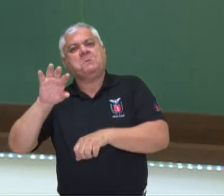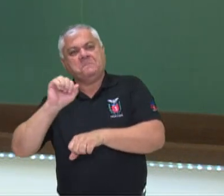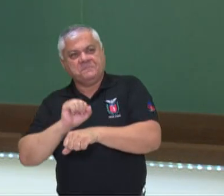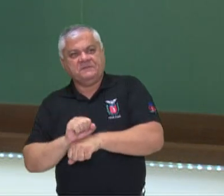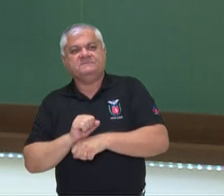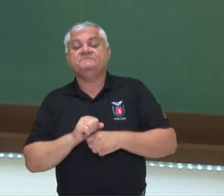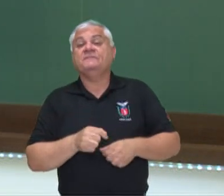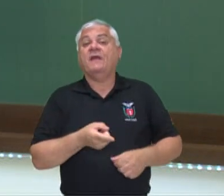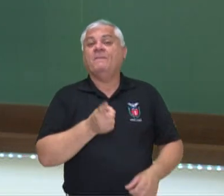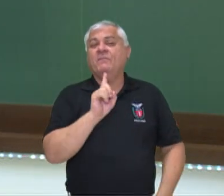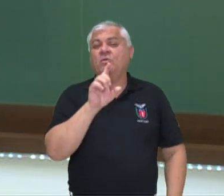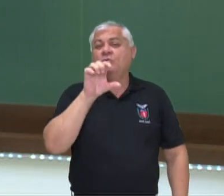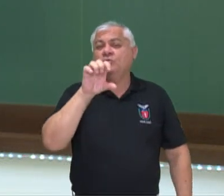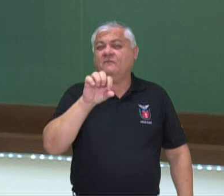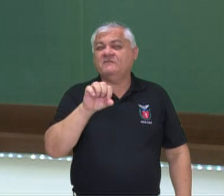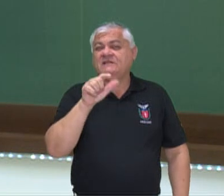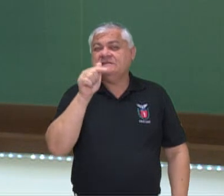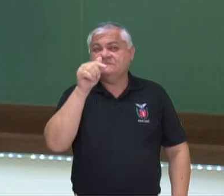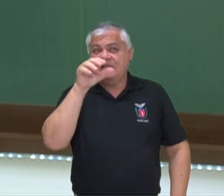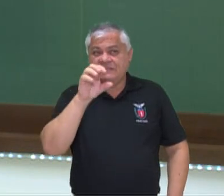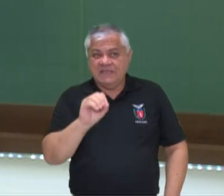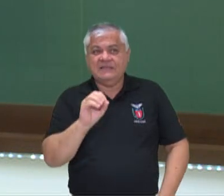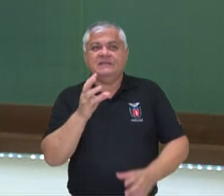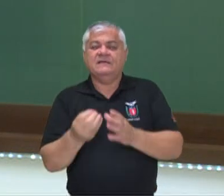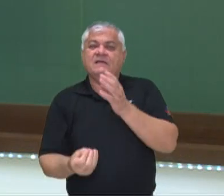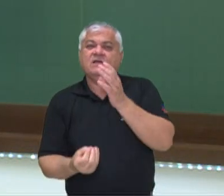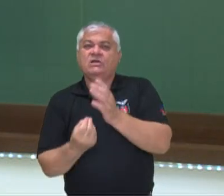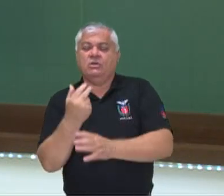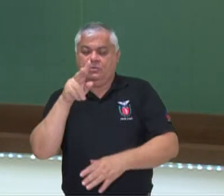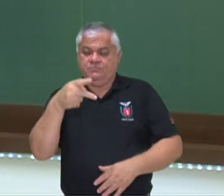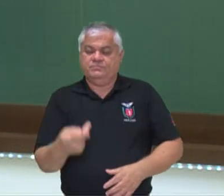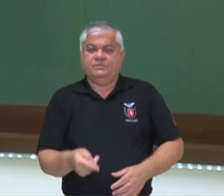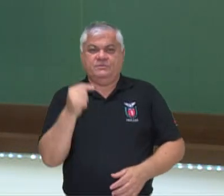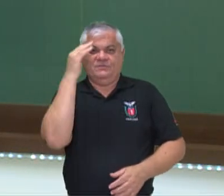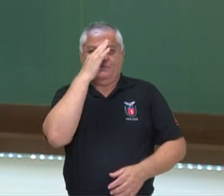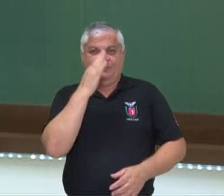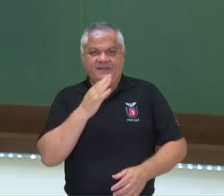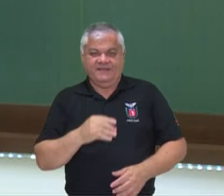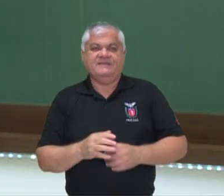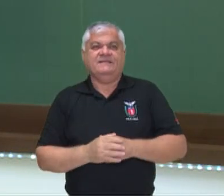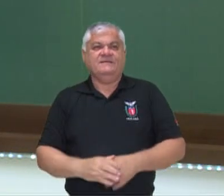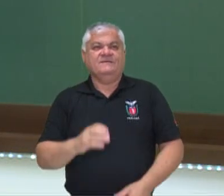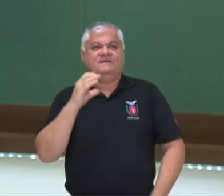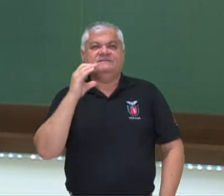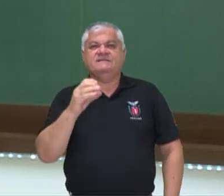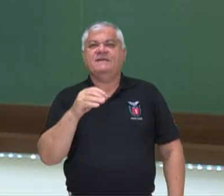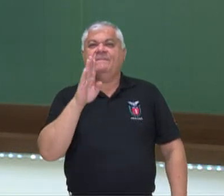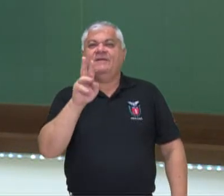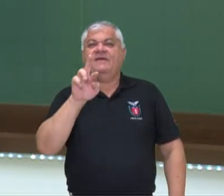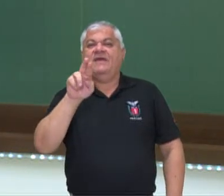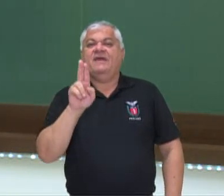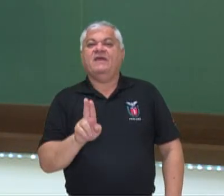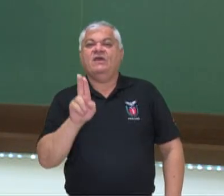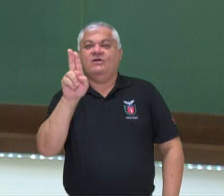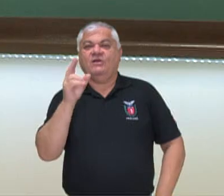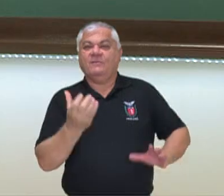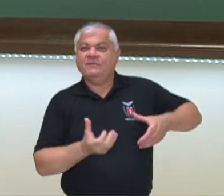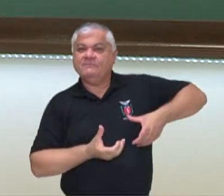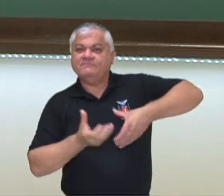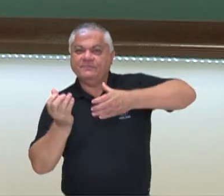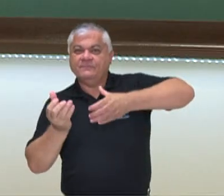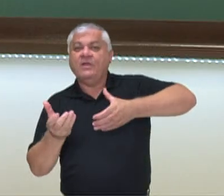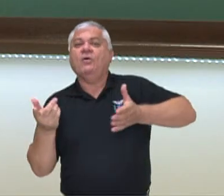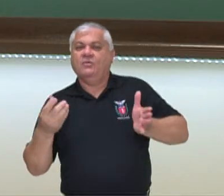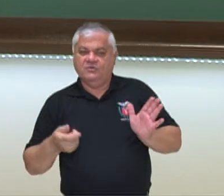em 1970 foi criado aqui no Brasil a Rugby Brasil, tá? Hoje o rugby está nas